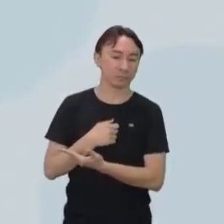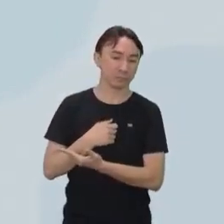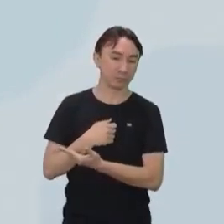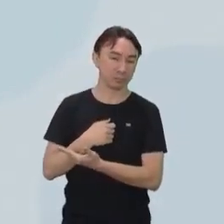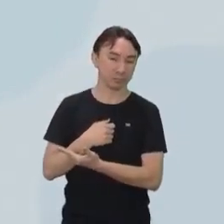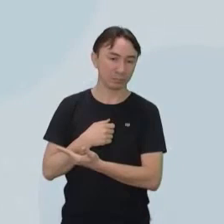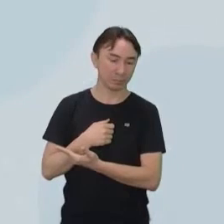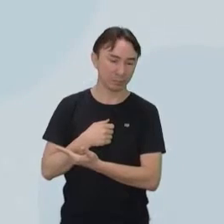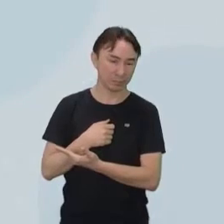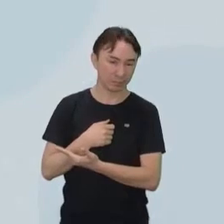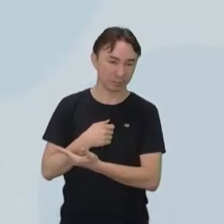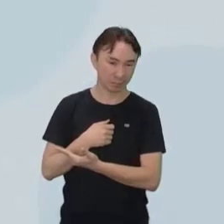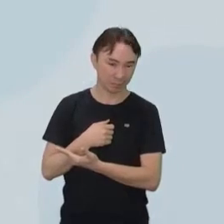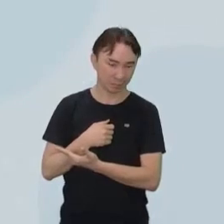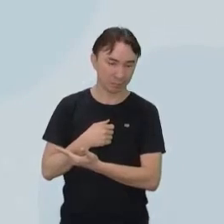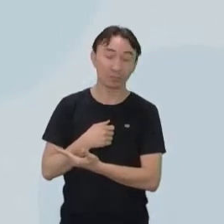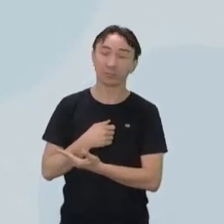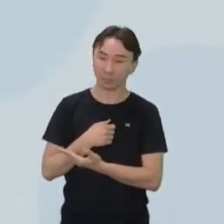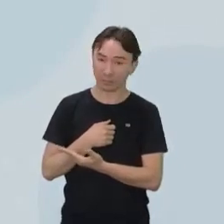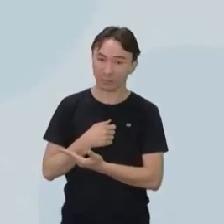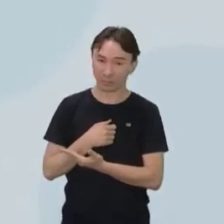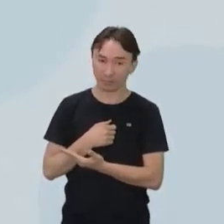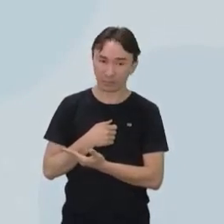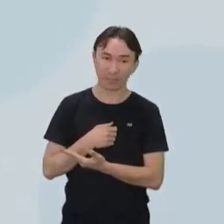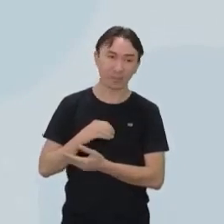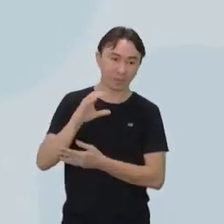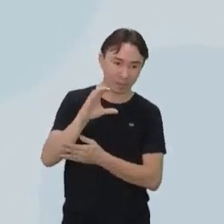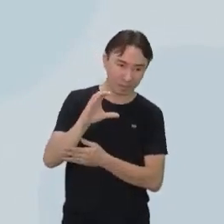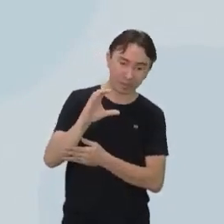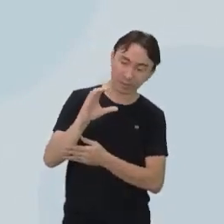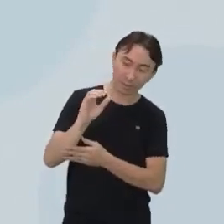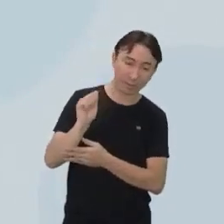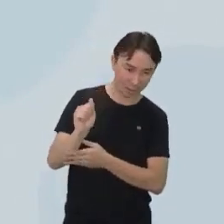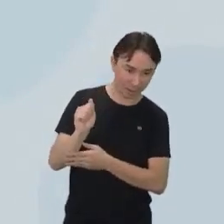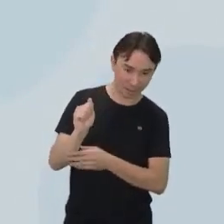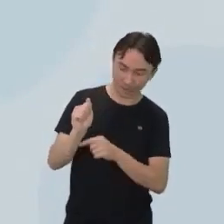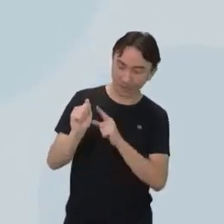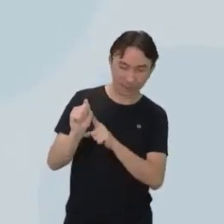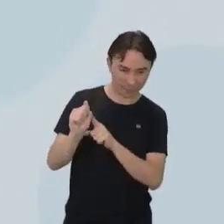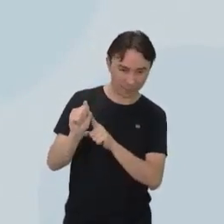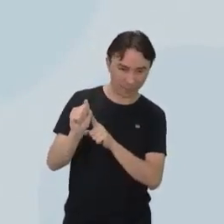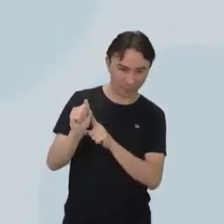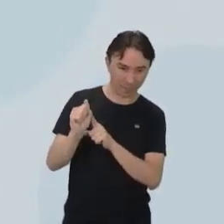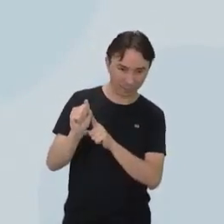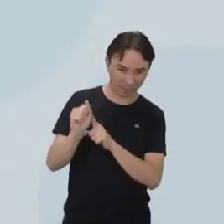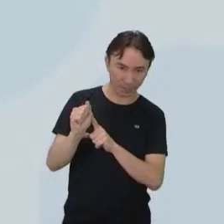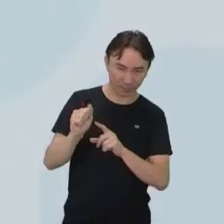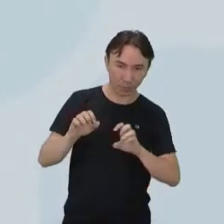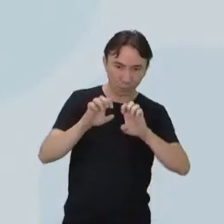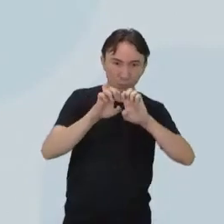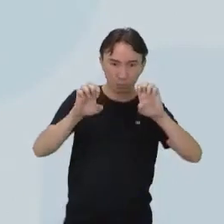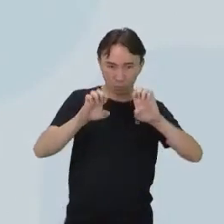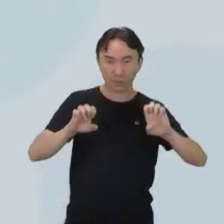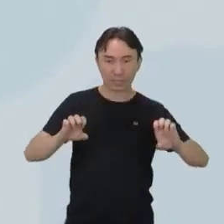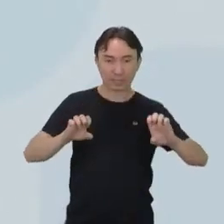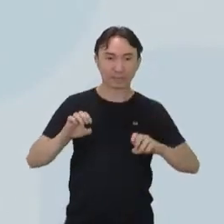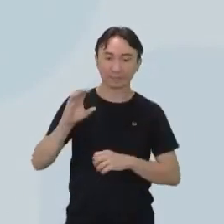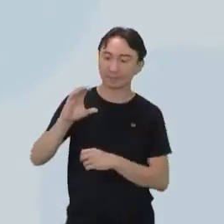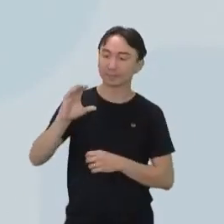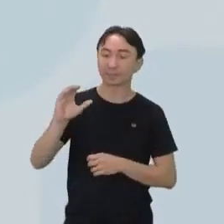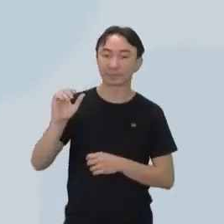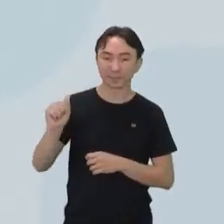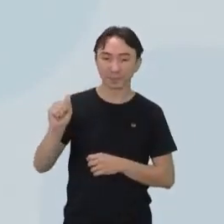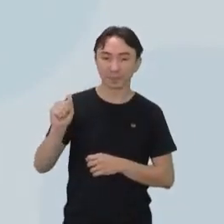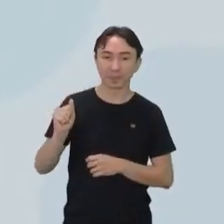Nós temos então aqui a estrutura do cálcio, né? O primeiro elemento químico que nós temos aí é o cálcio, que a gente